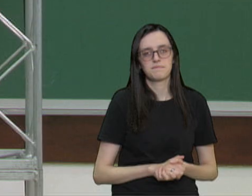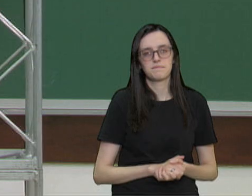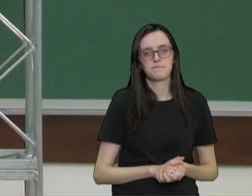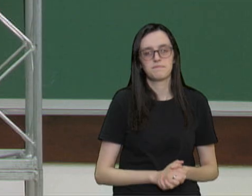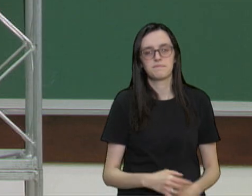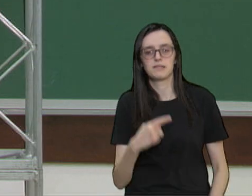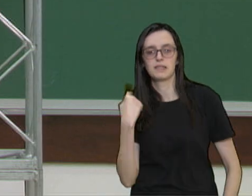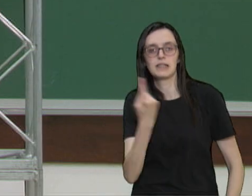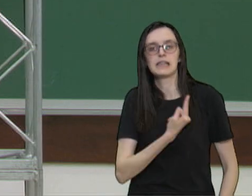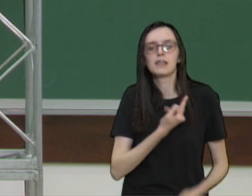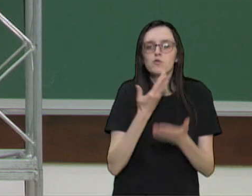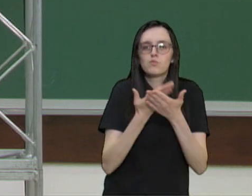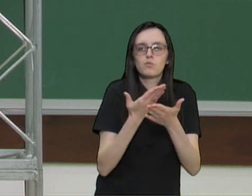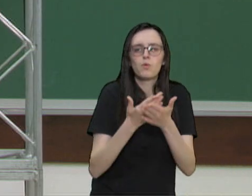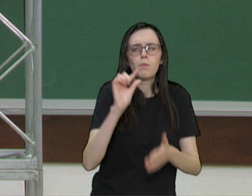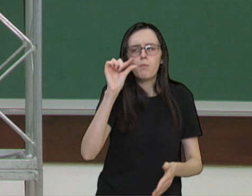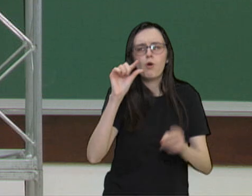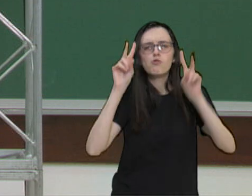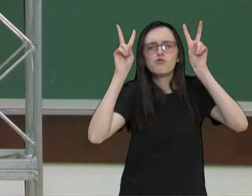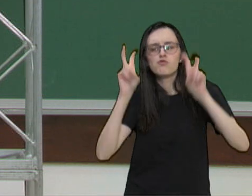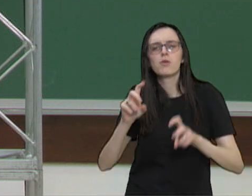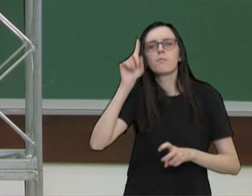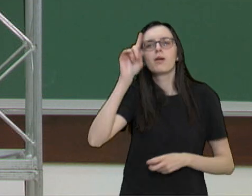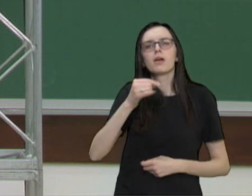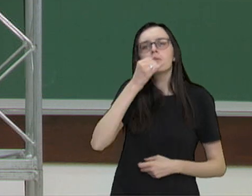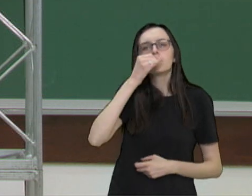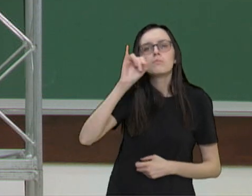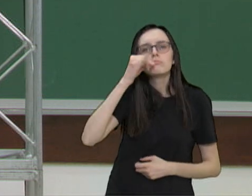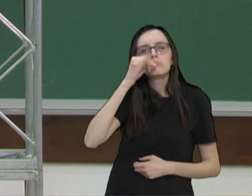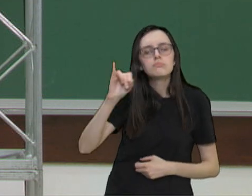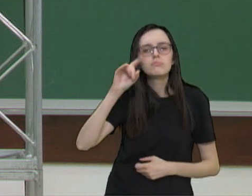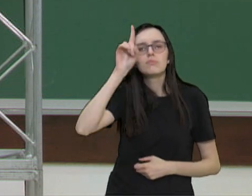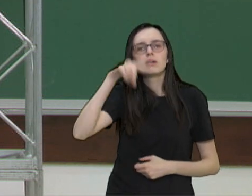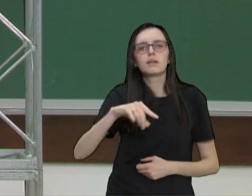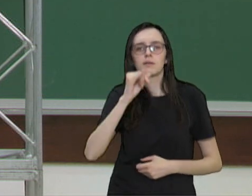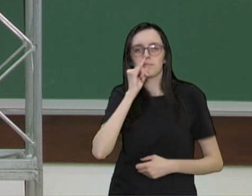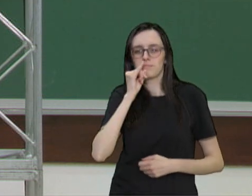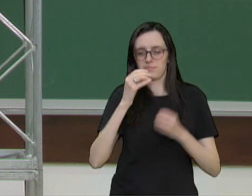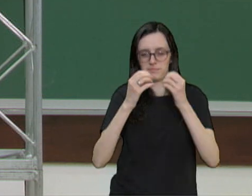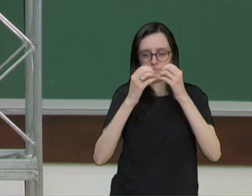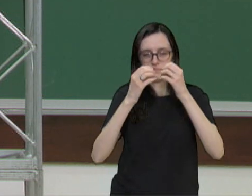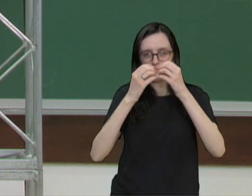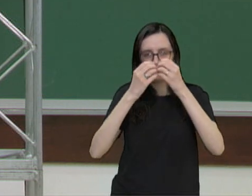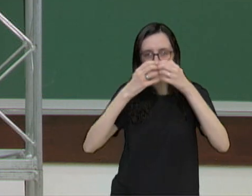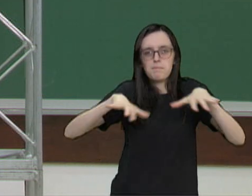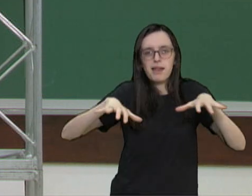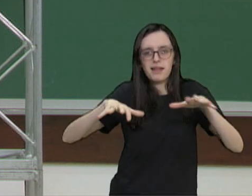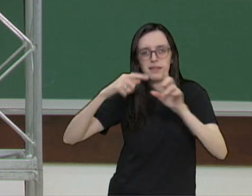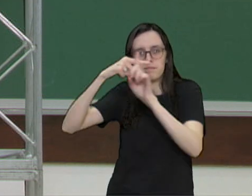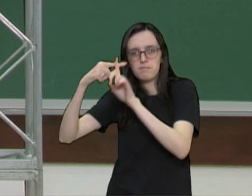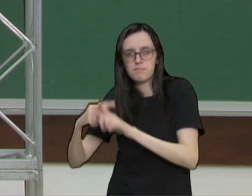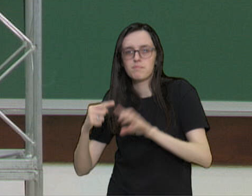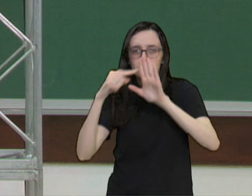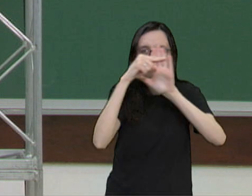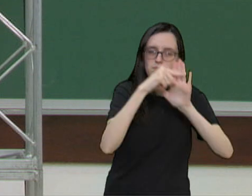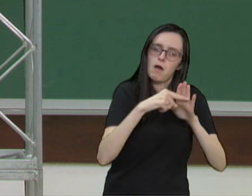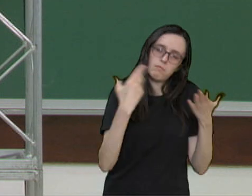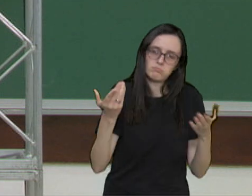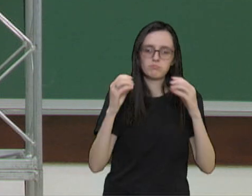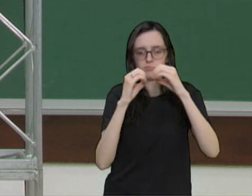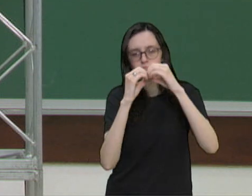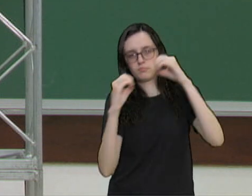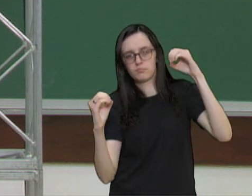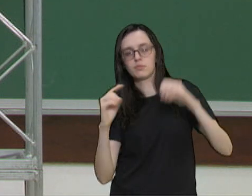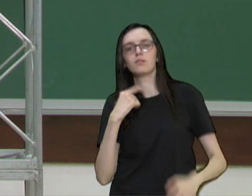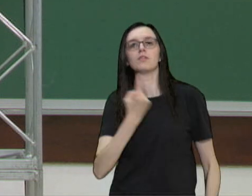Para a gente estudar um pouquinho essa questão da eletrização por indução, ou no caso essa interação à distância, a gente